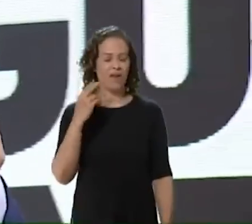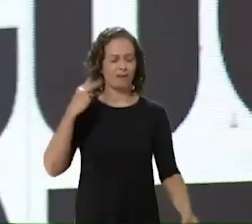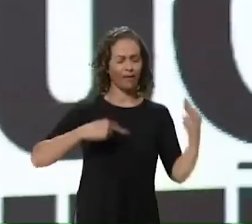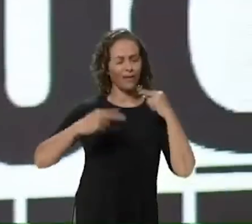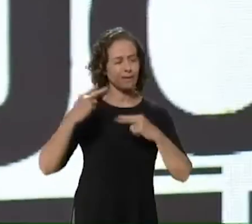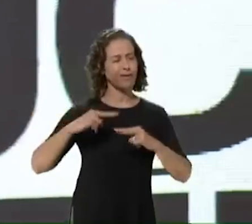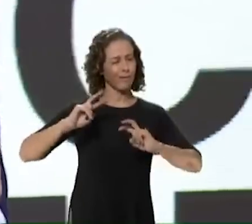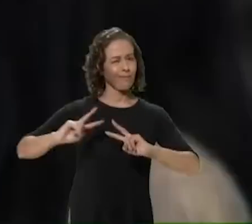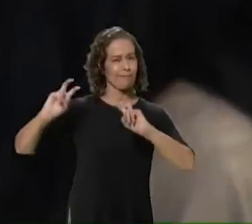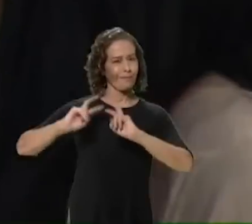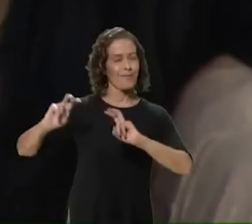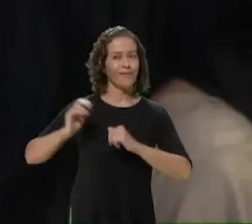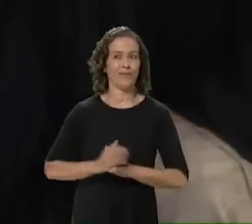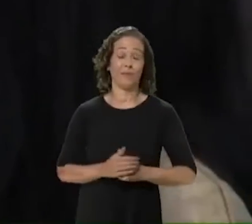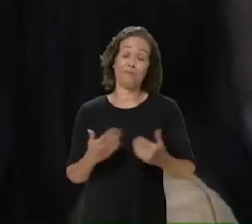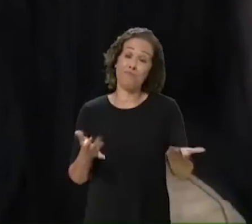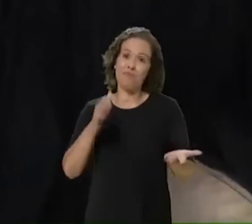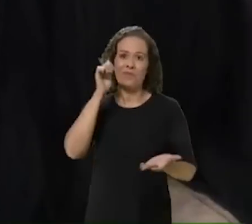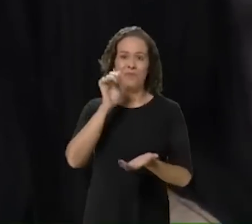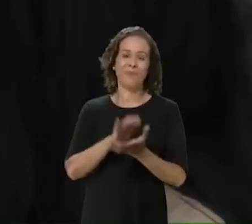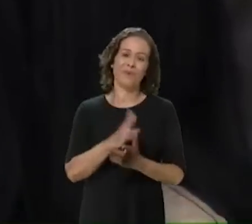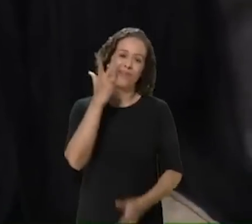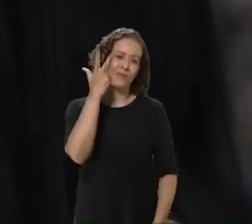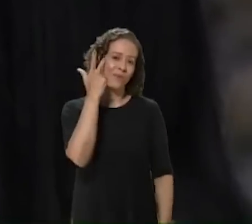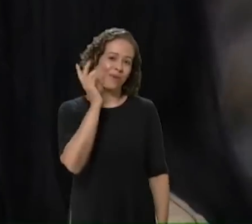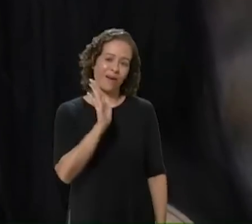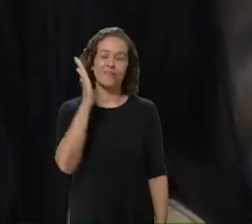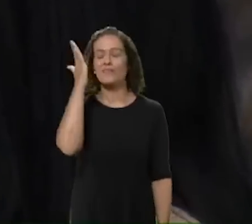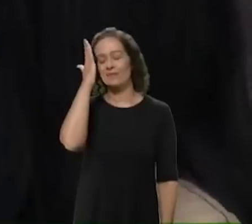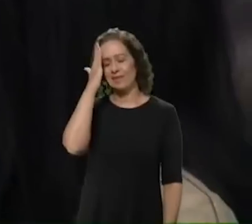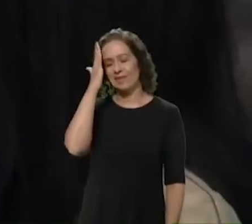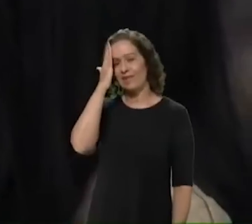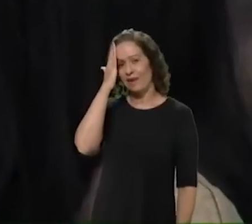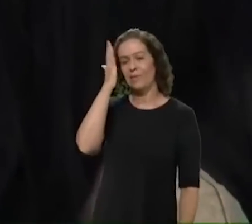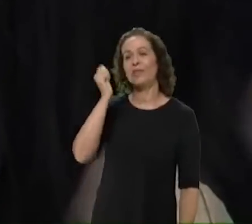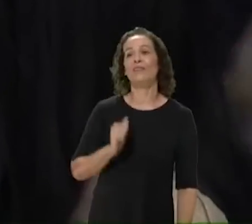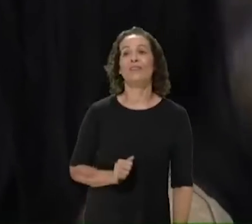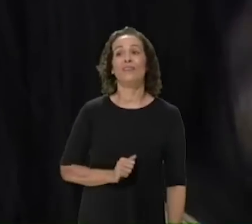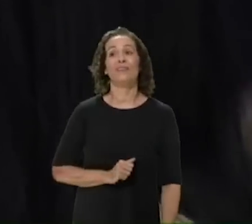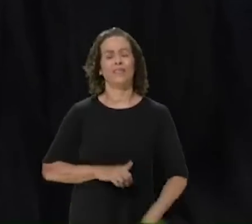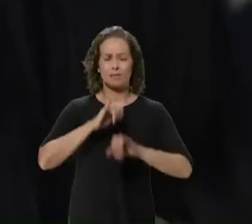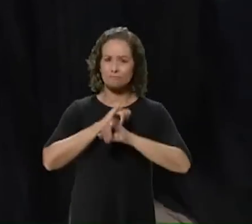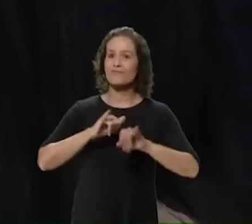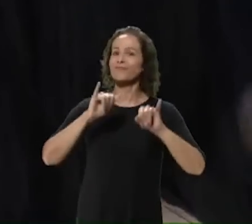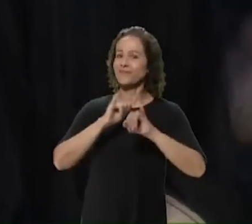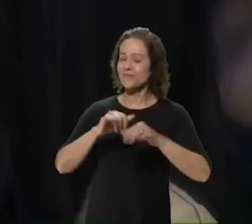Mulher normal sabe todos os defeitos do marido, sim ou não? E ela sabe e fala deles bastante, né?